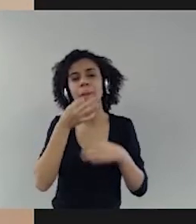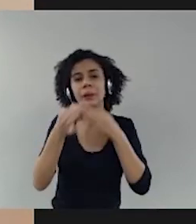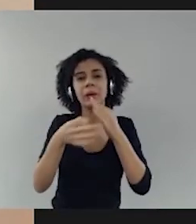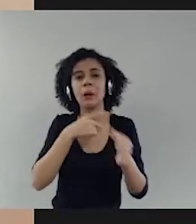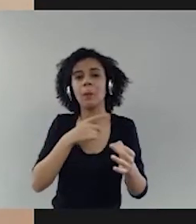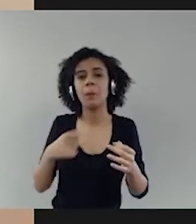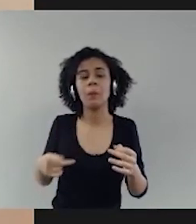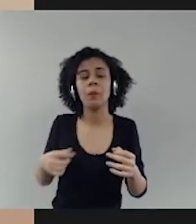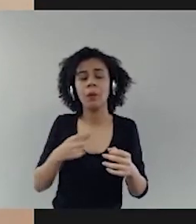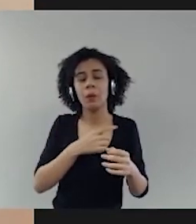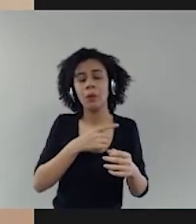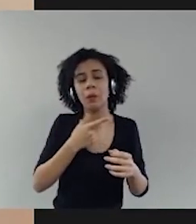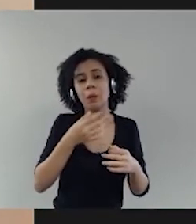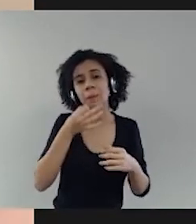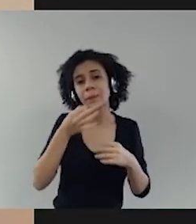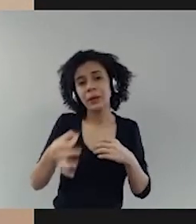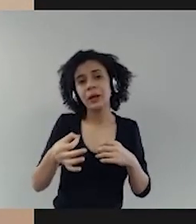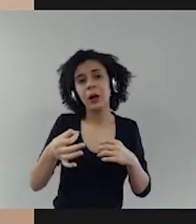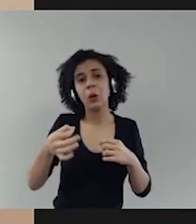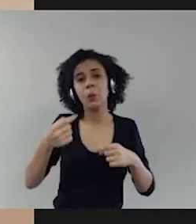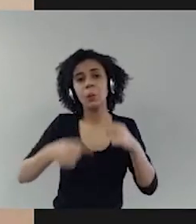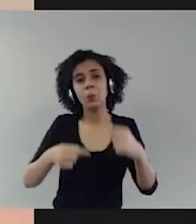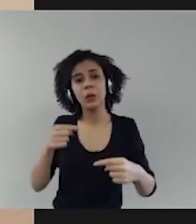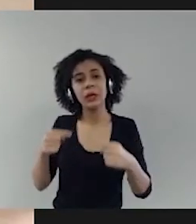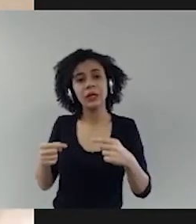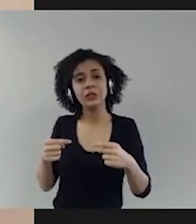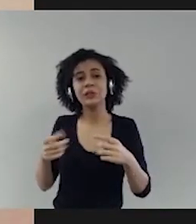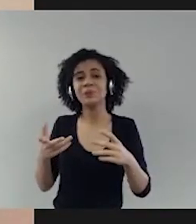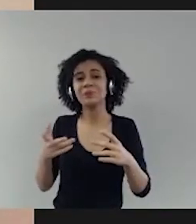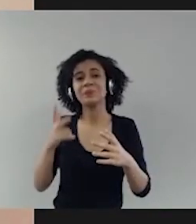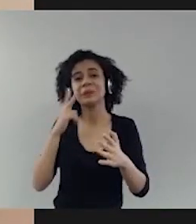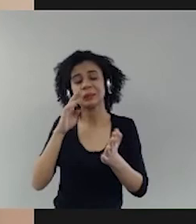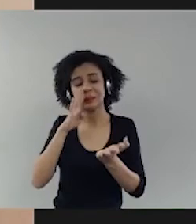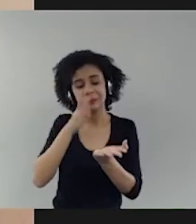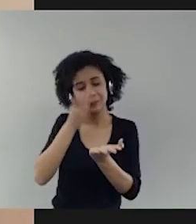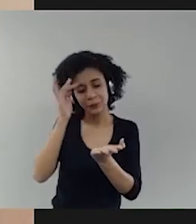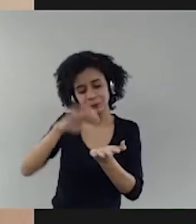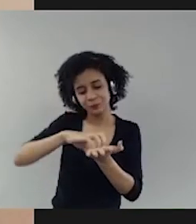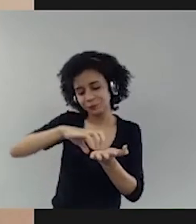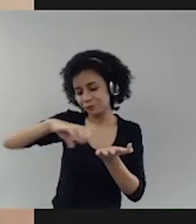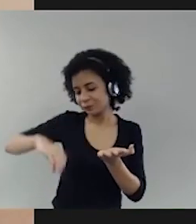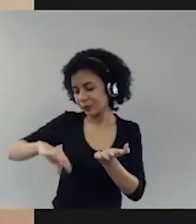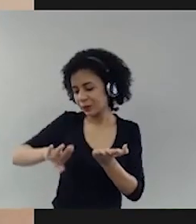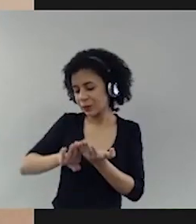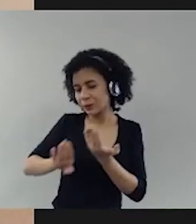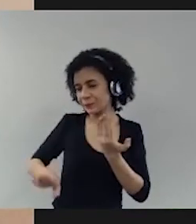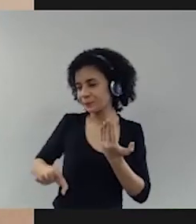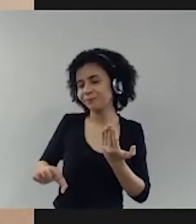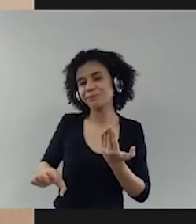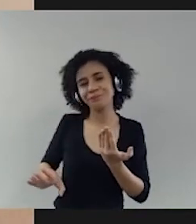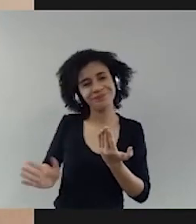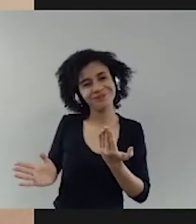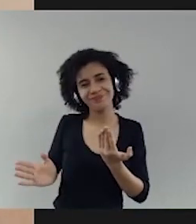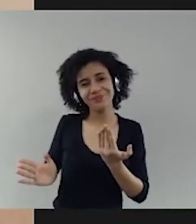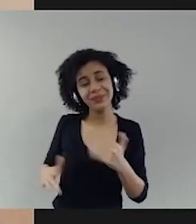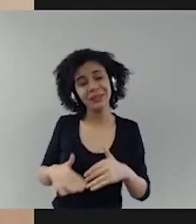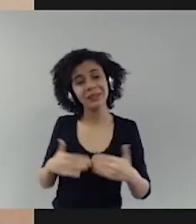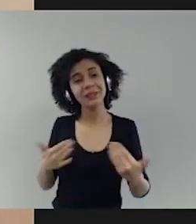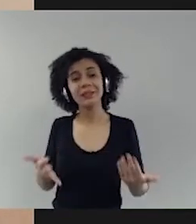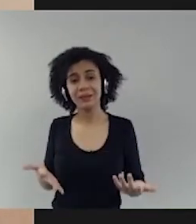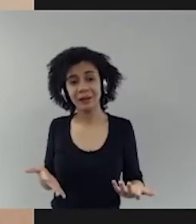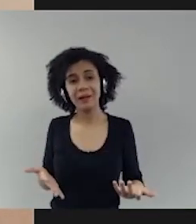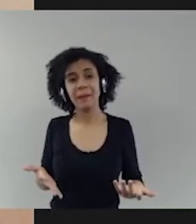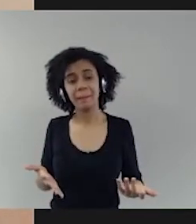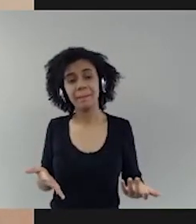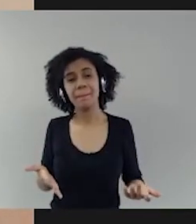camada da população, aí deixando, como se fala, uma marcha de excluídos para fora. Então, enfim,